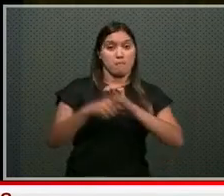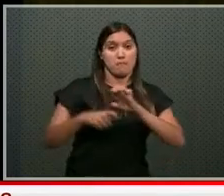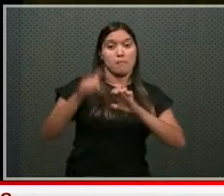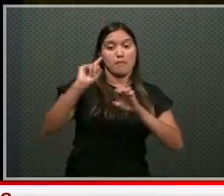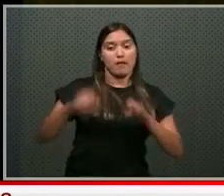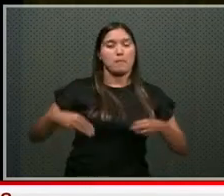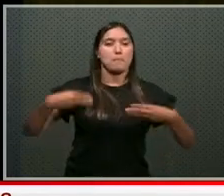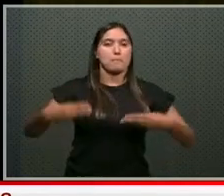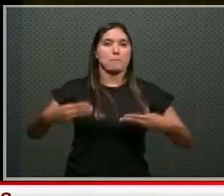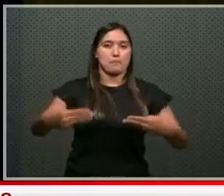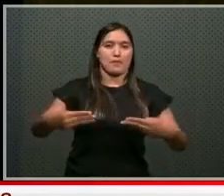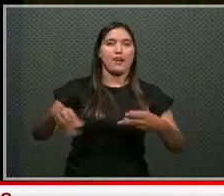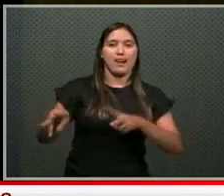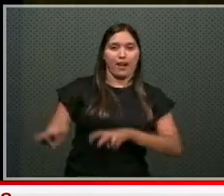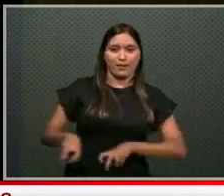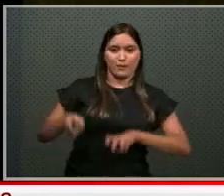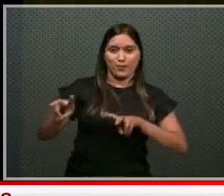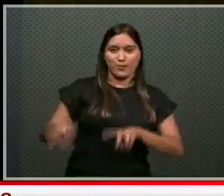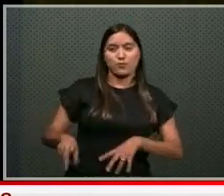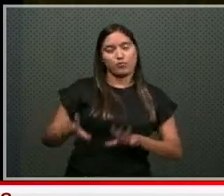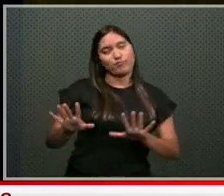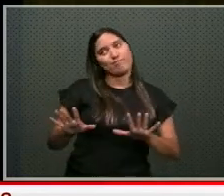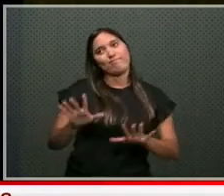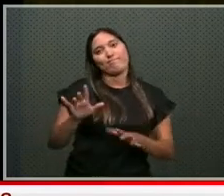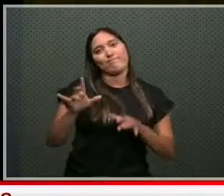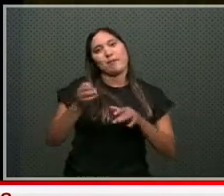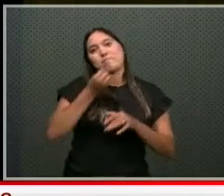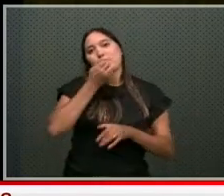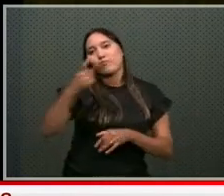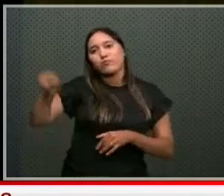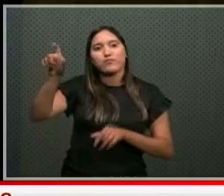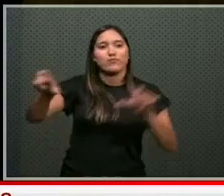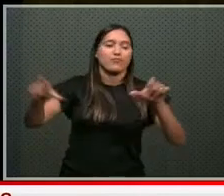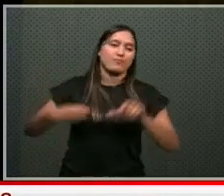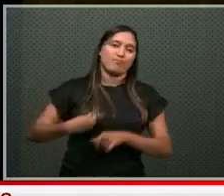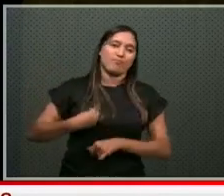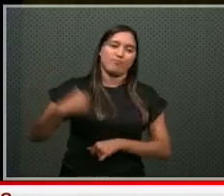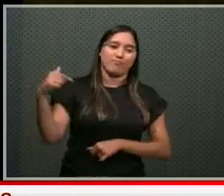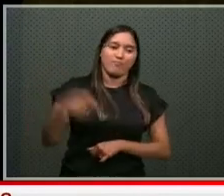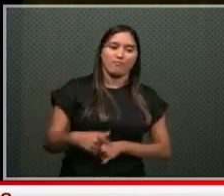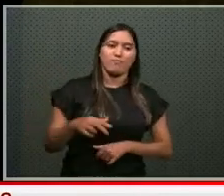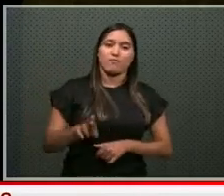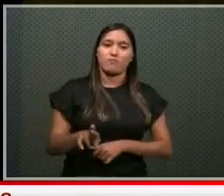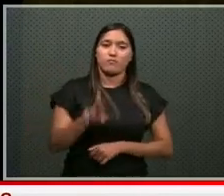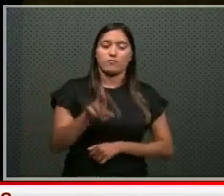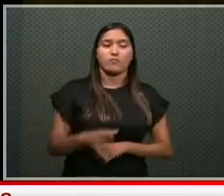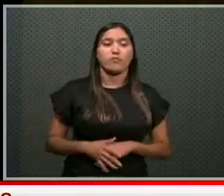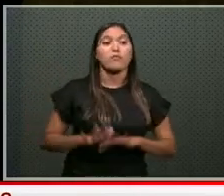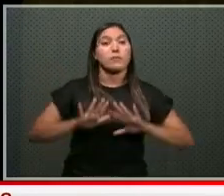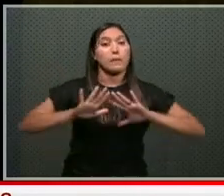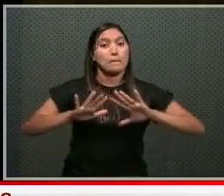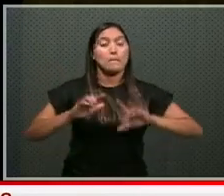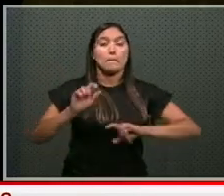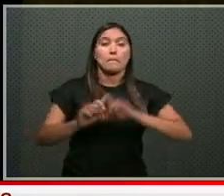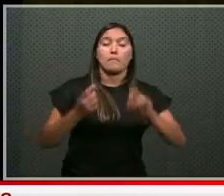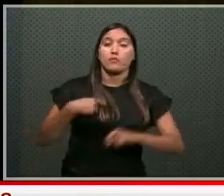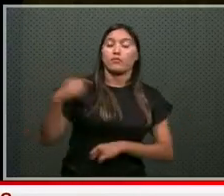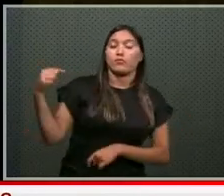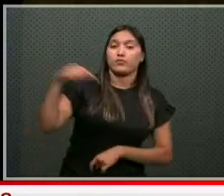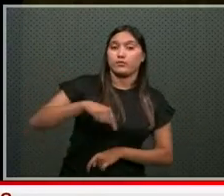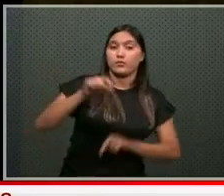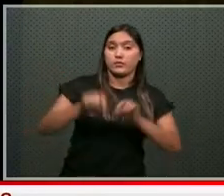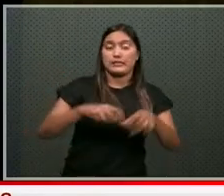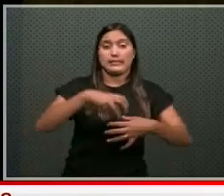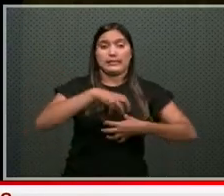não precisamos inclusive estar presentes aqui né valquimário faria essa representação mas viemos para sentir